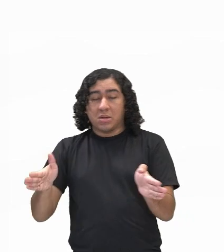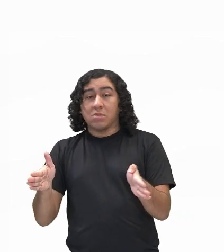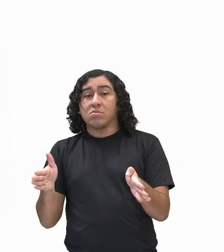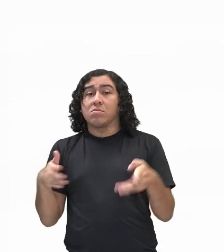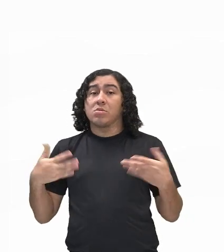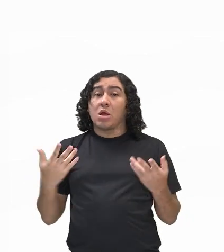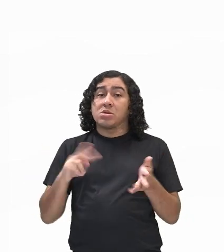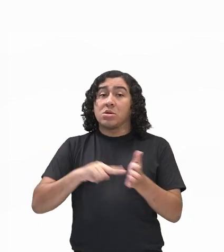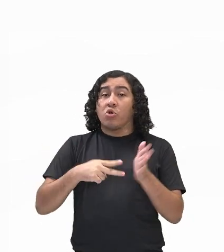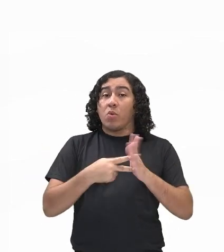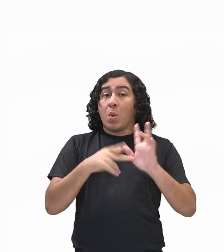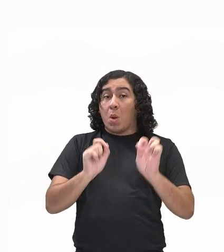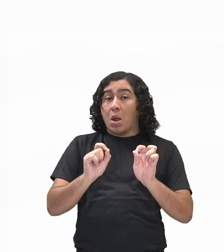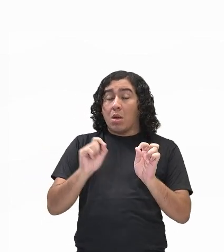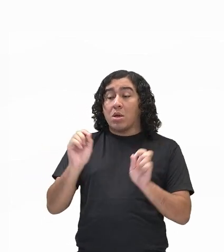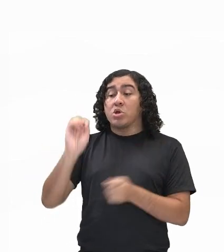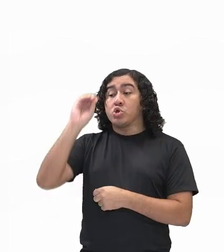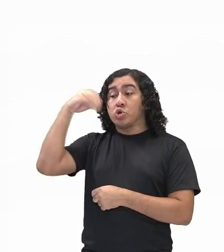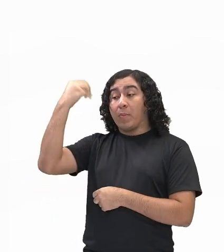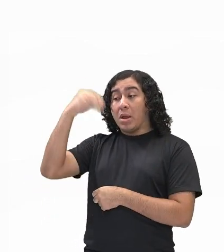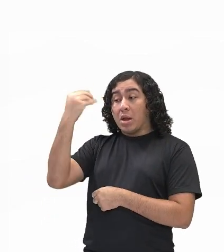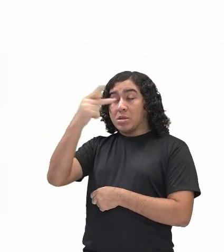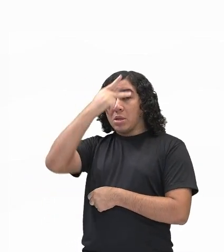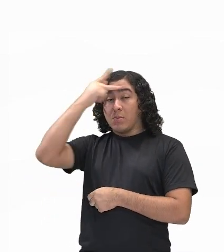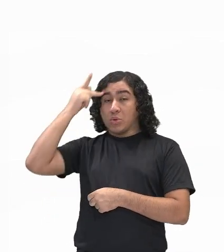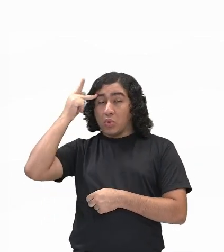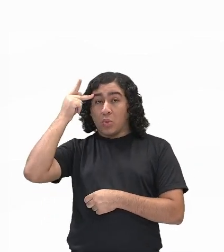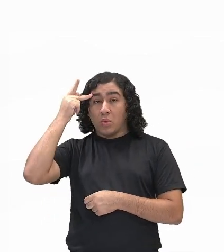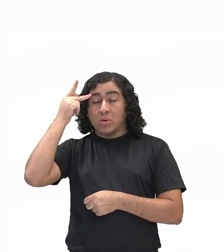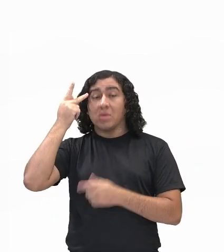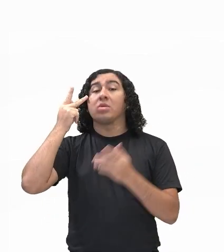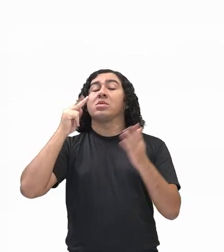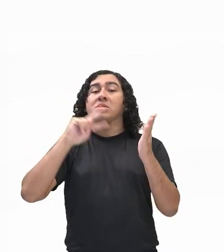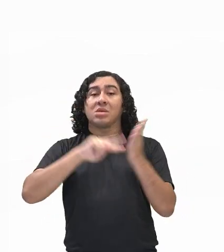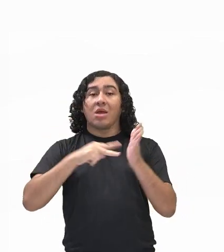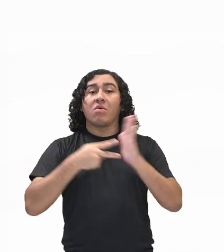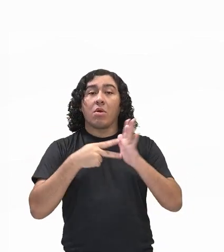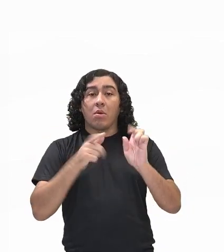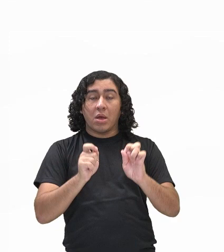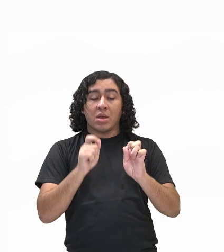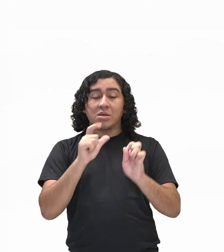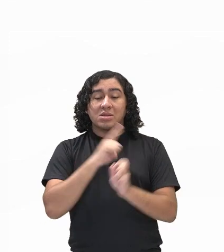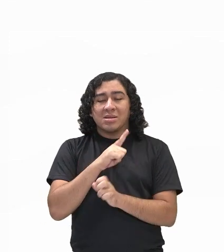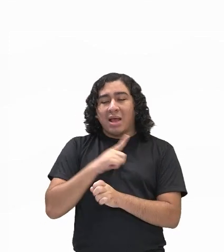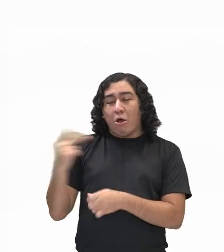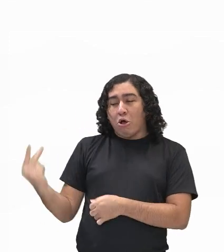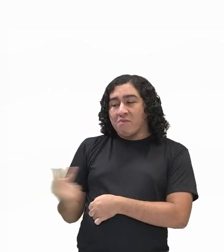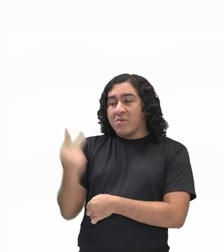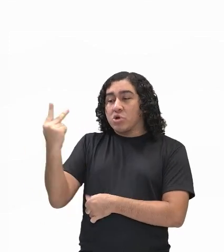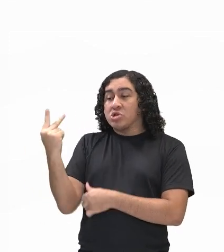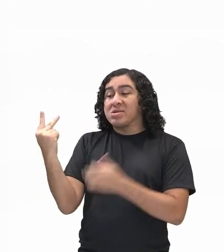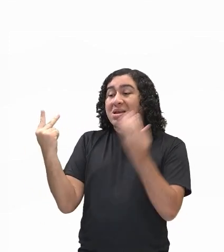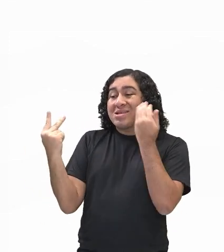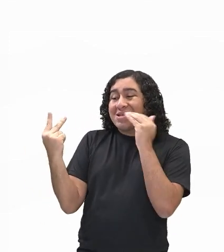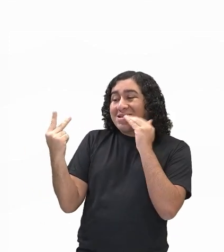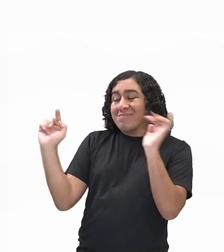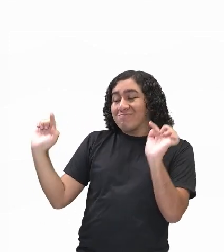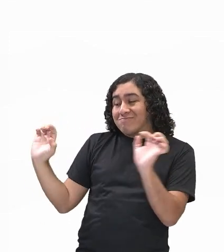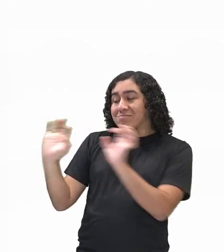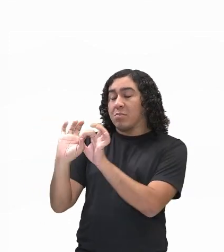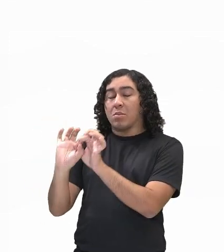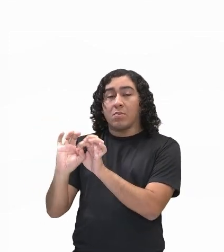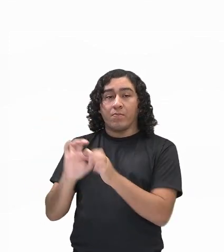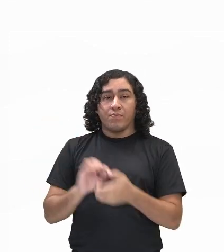experiência é consequência de um juízo de valor. Aqui nós entramos nós estamos passando agora para um outro